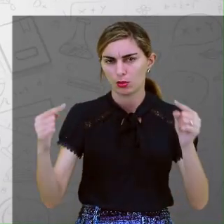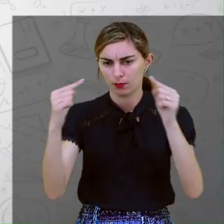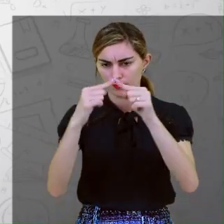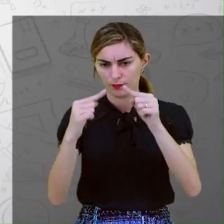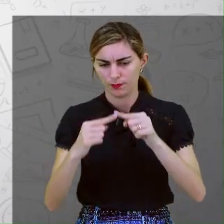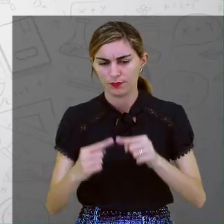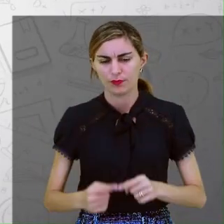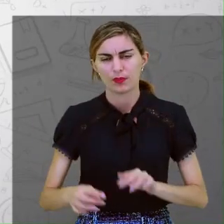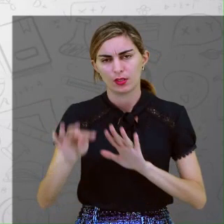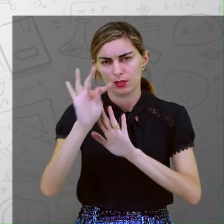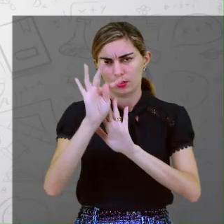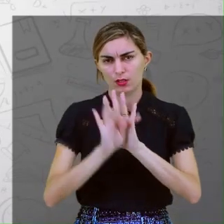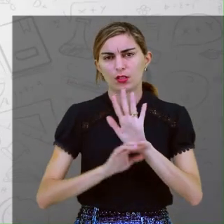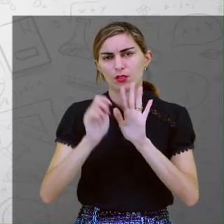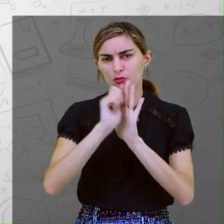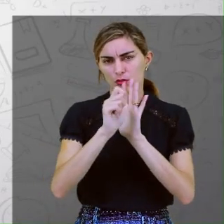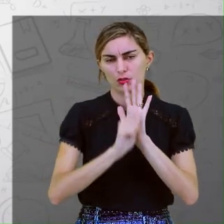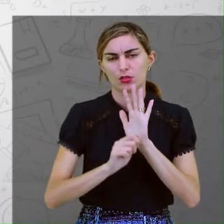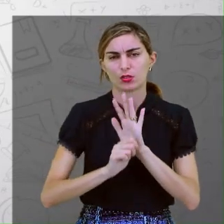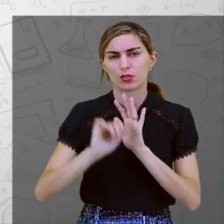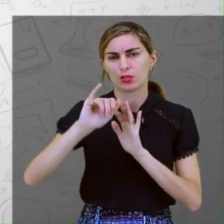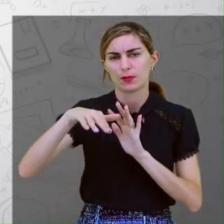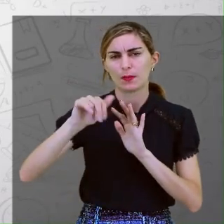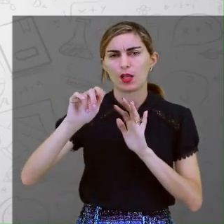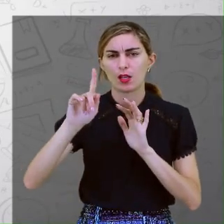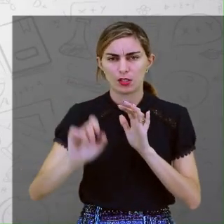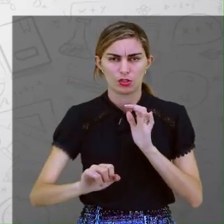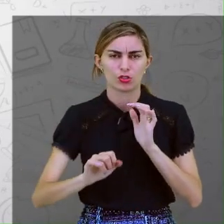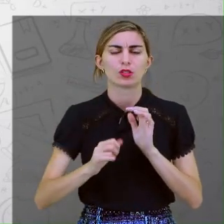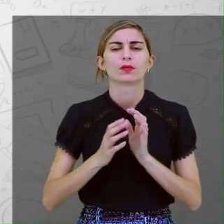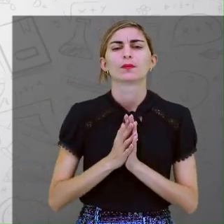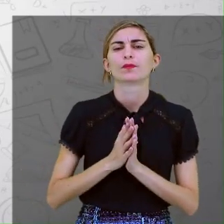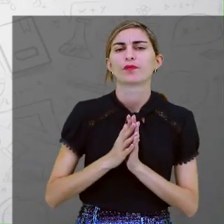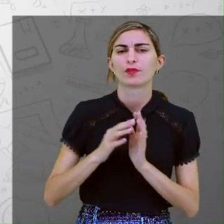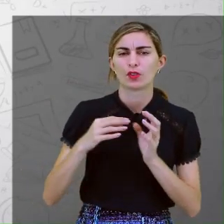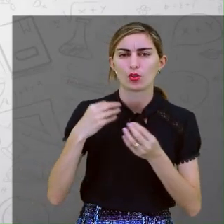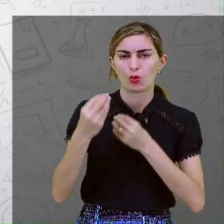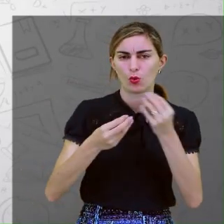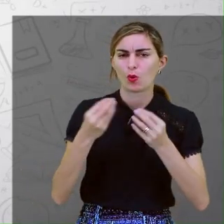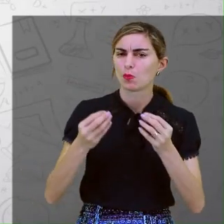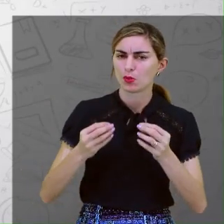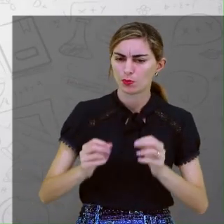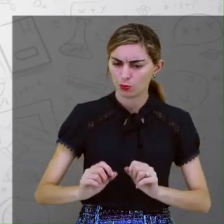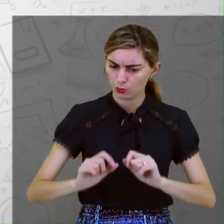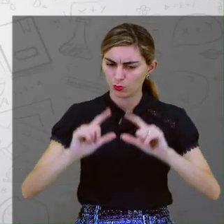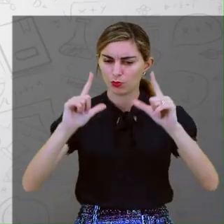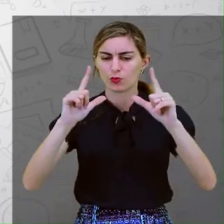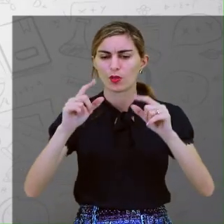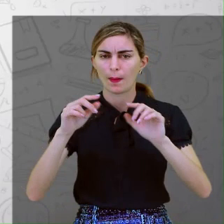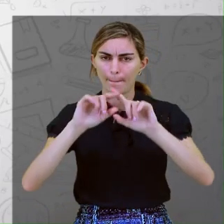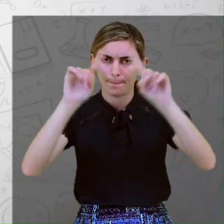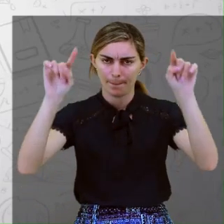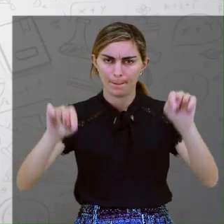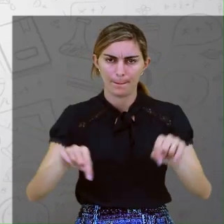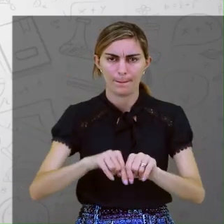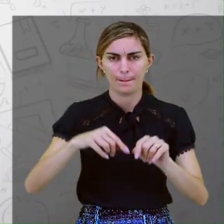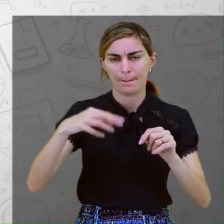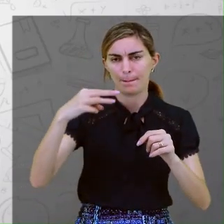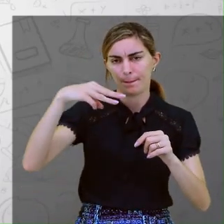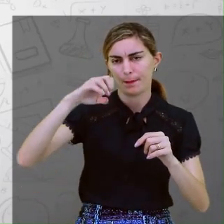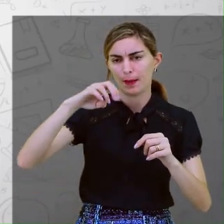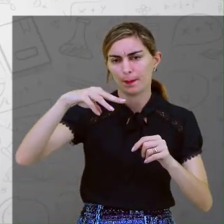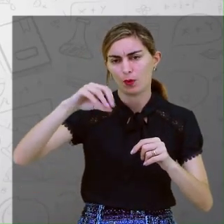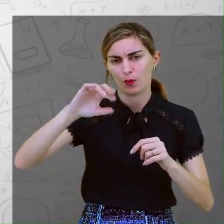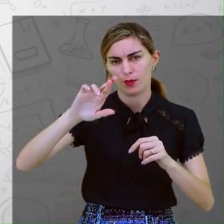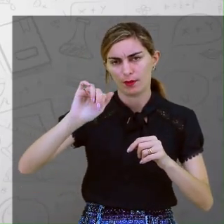esse texto escrito com imagens em perspectiva, né, de forma a enriquecer também esse memorial, para que ele não